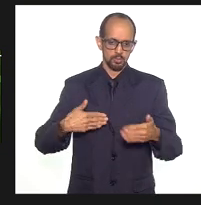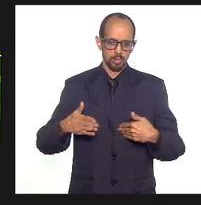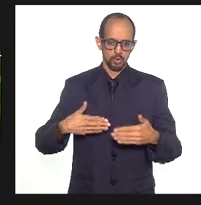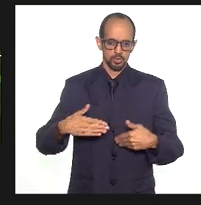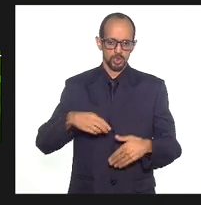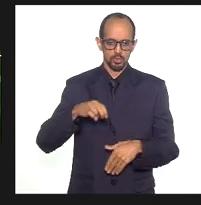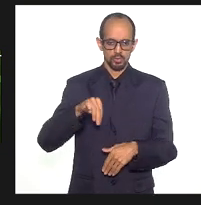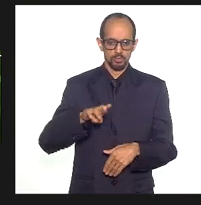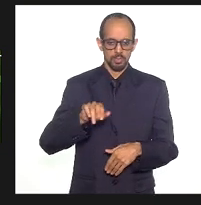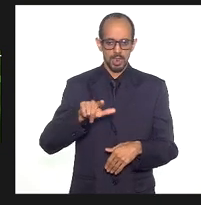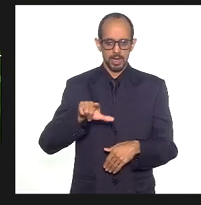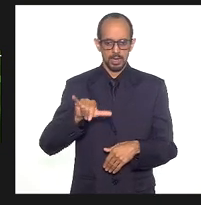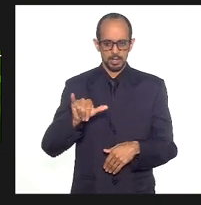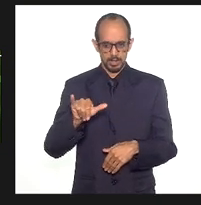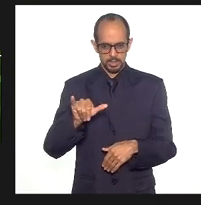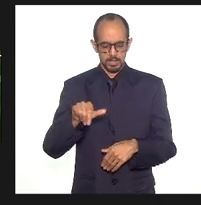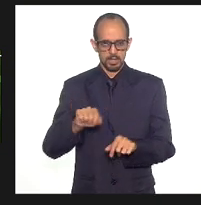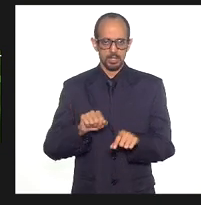Marli,